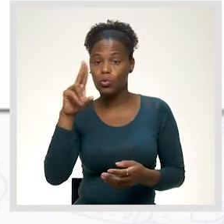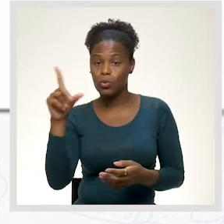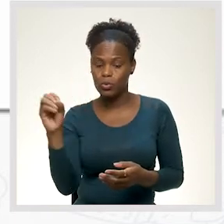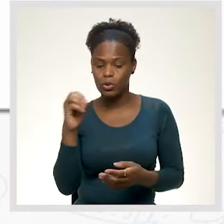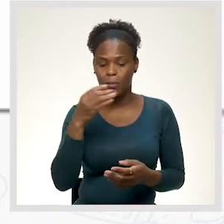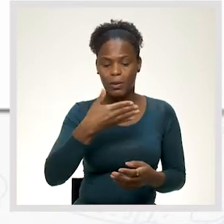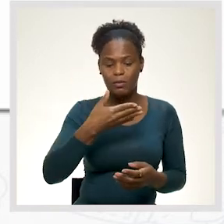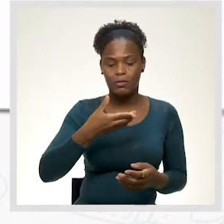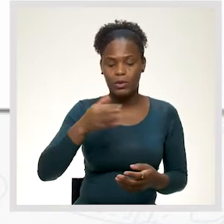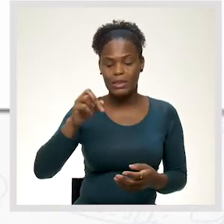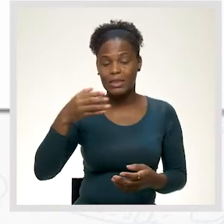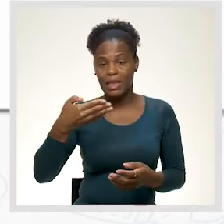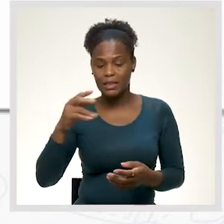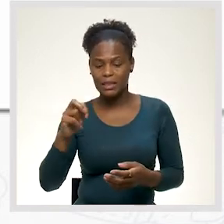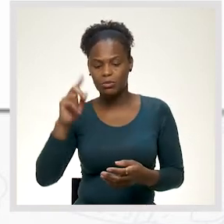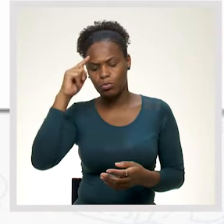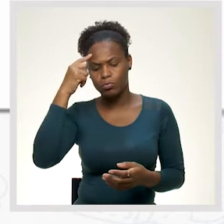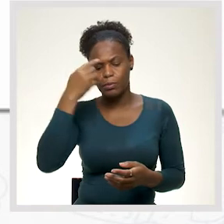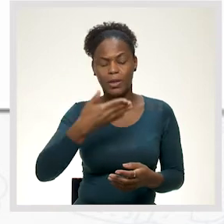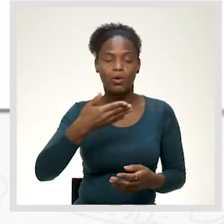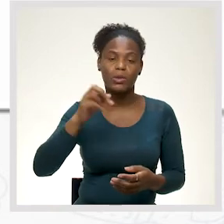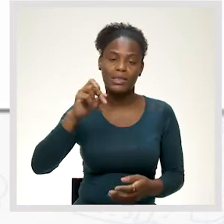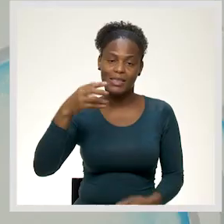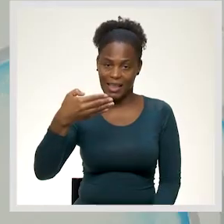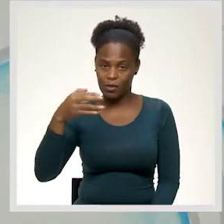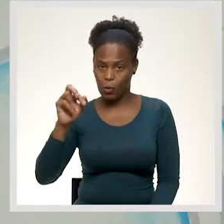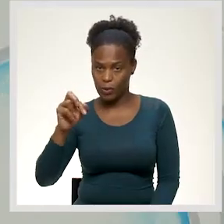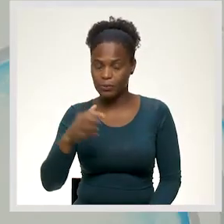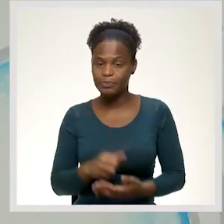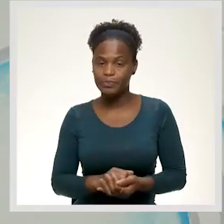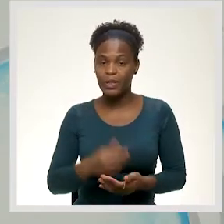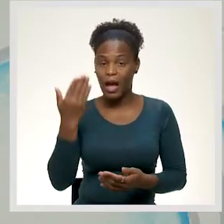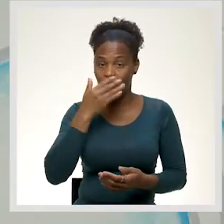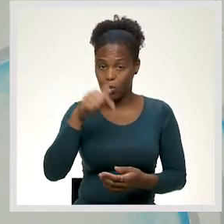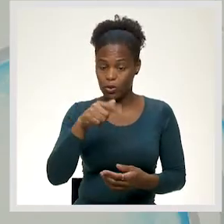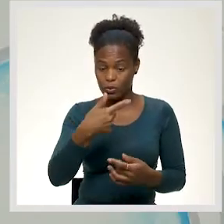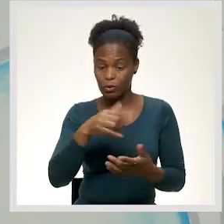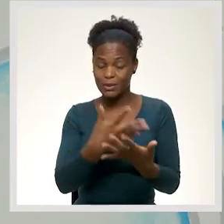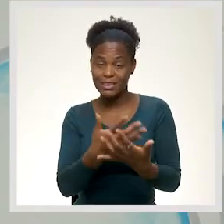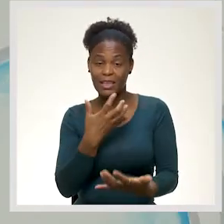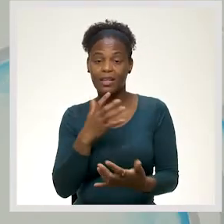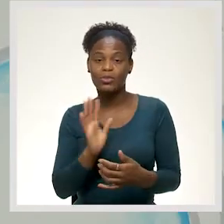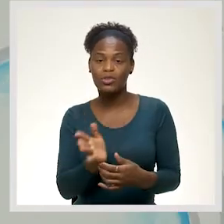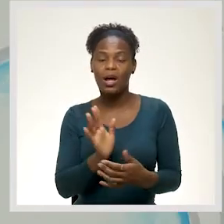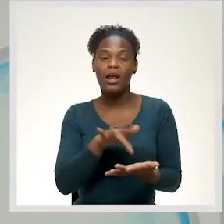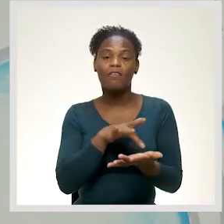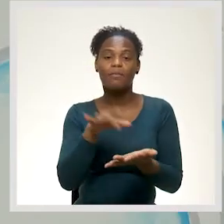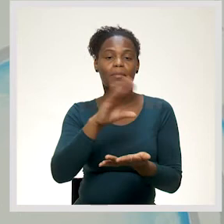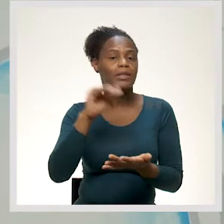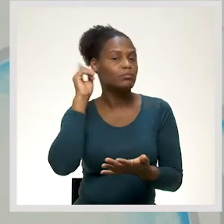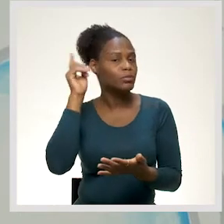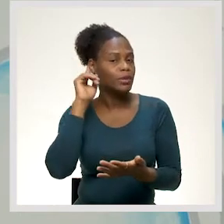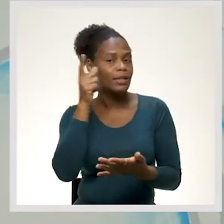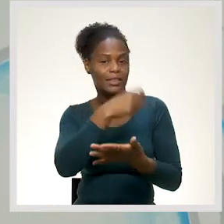1873. O Bobo, de 1878. Na nossa aula de hoje, destacamos aqui as obras mais